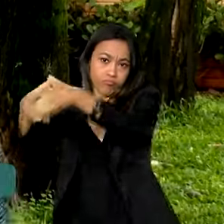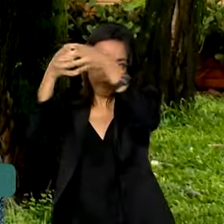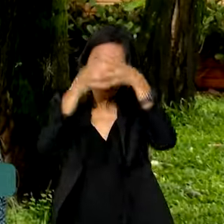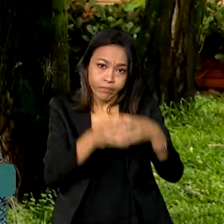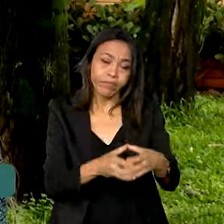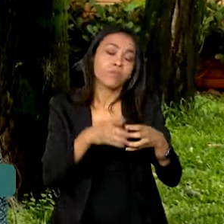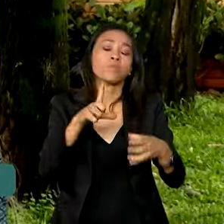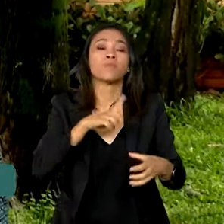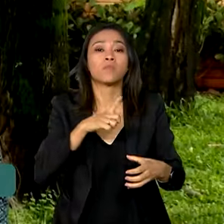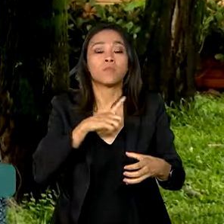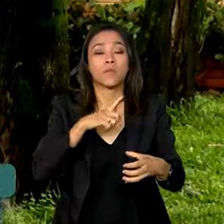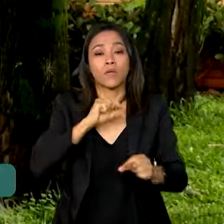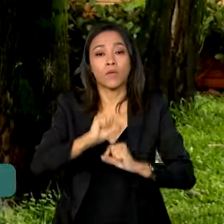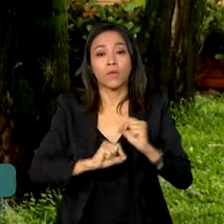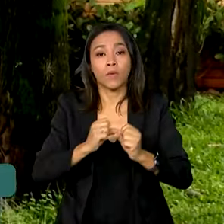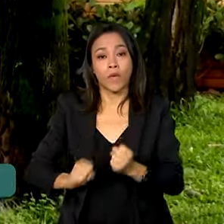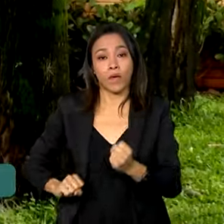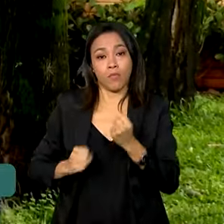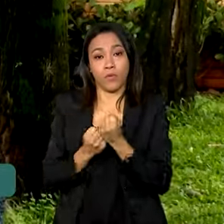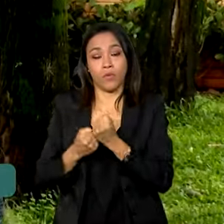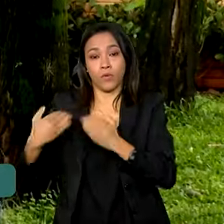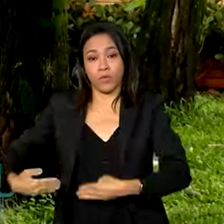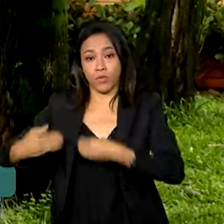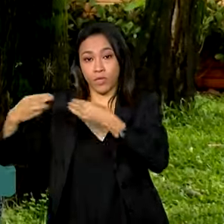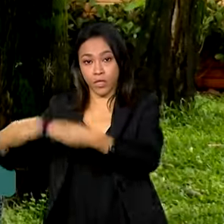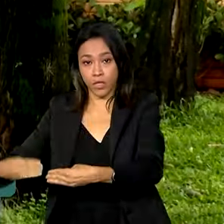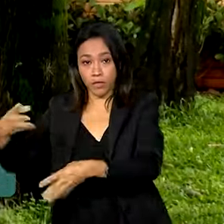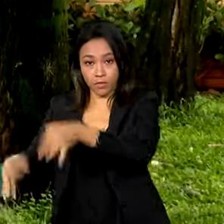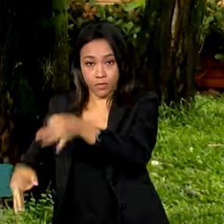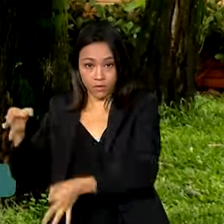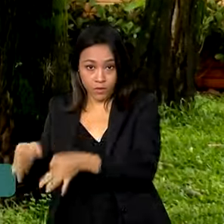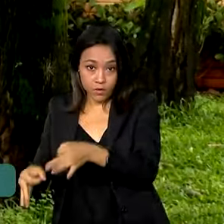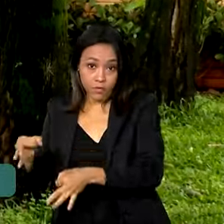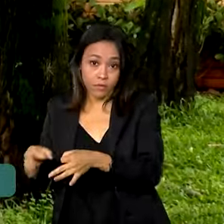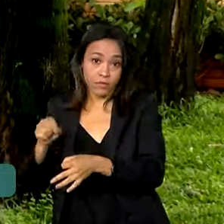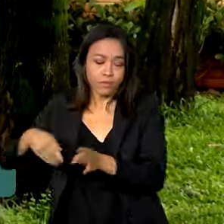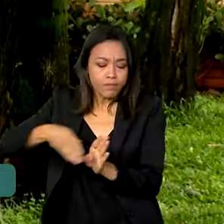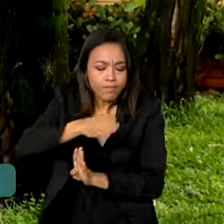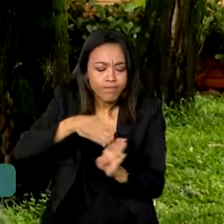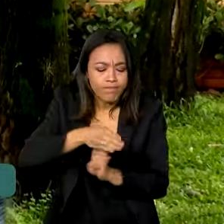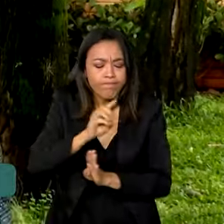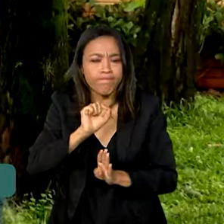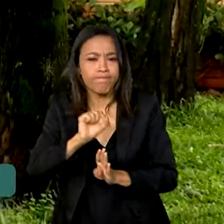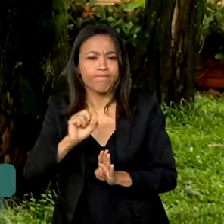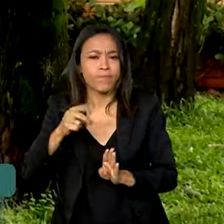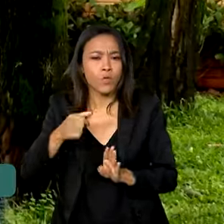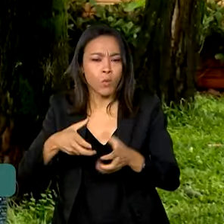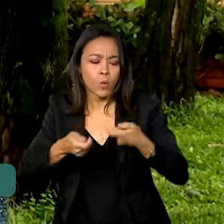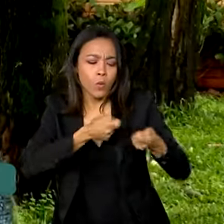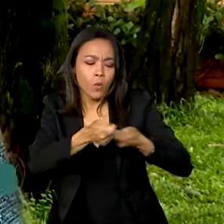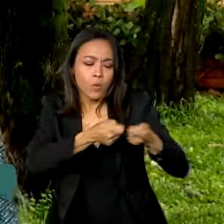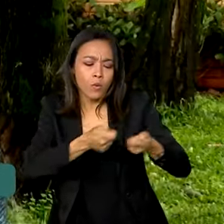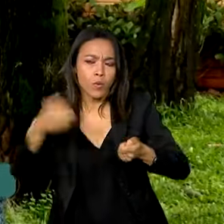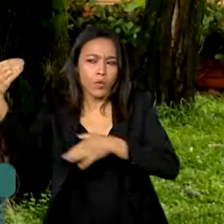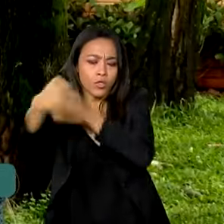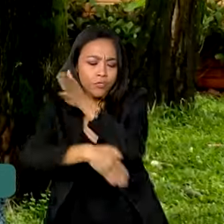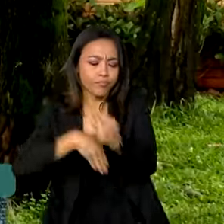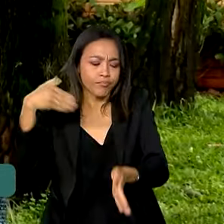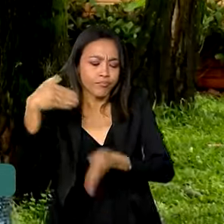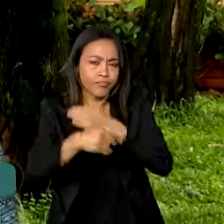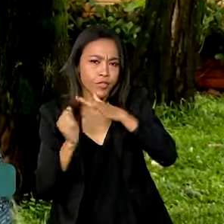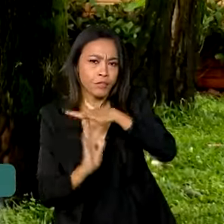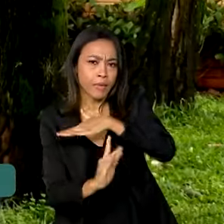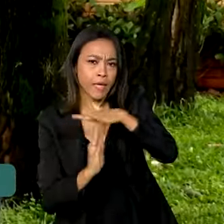com a colaboração do Ministério da Justiça e Segurança Pública, que auxilia no controle migratório e na identificação